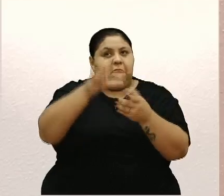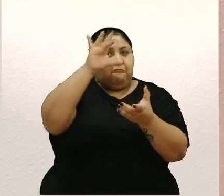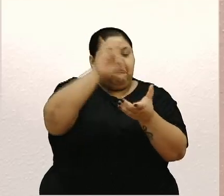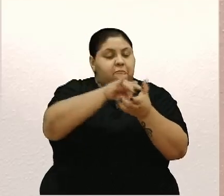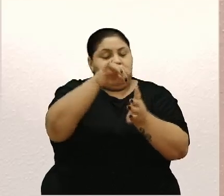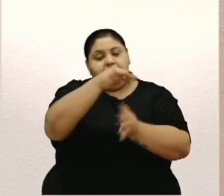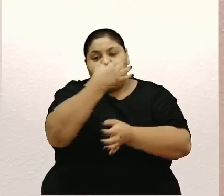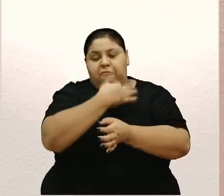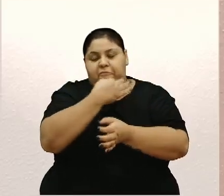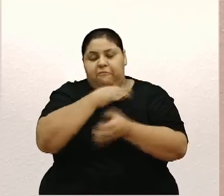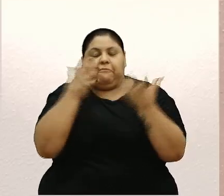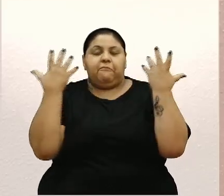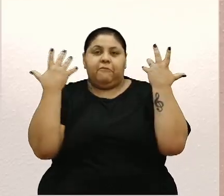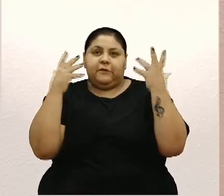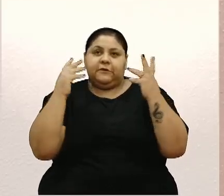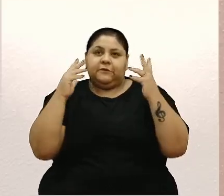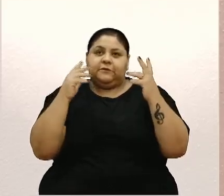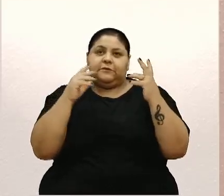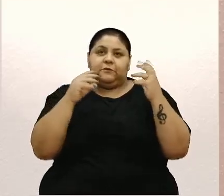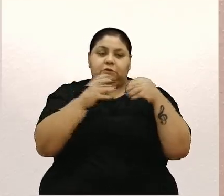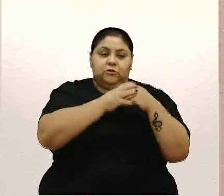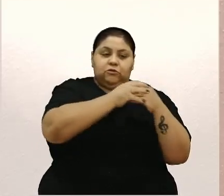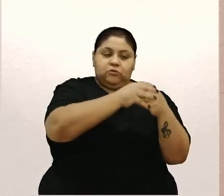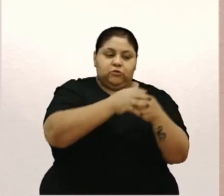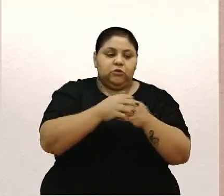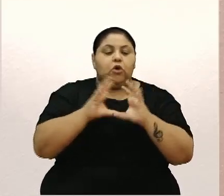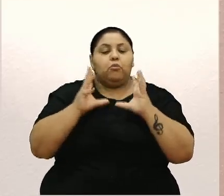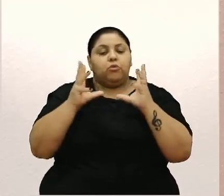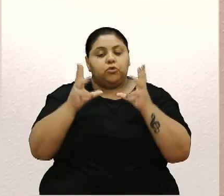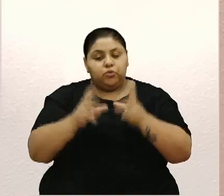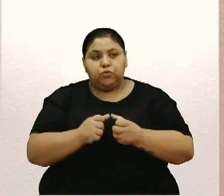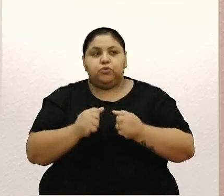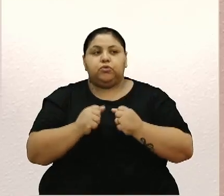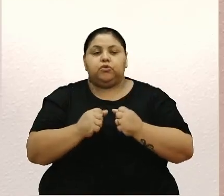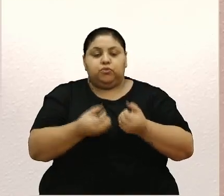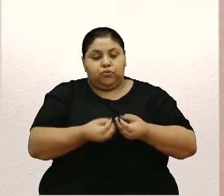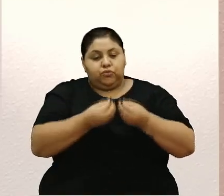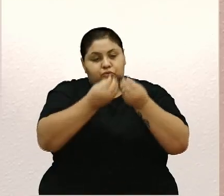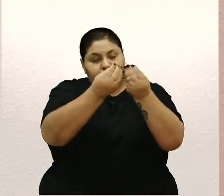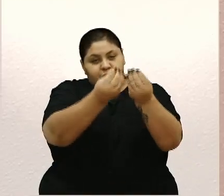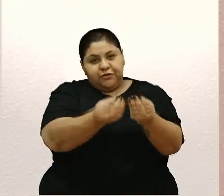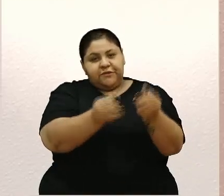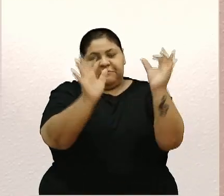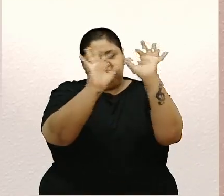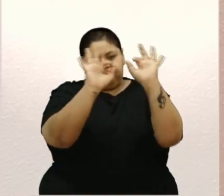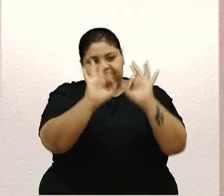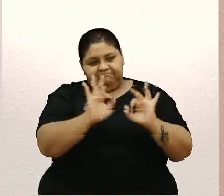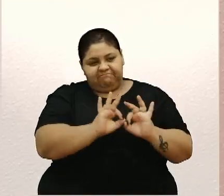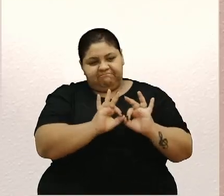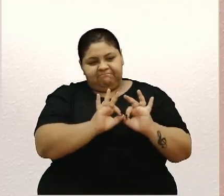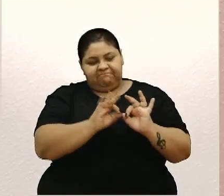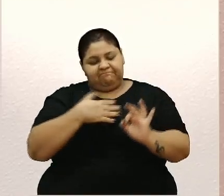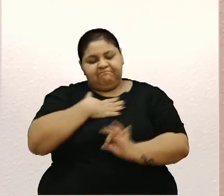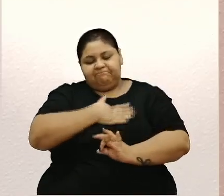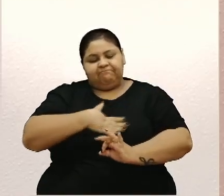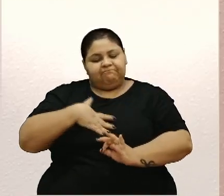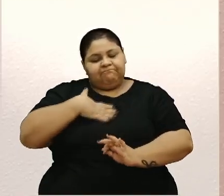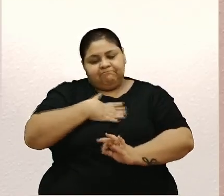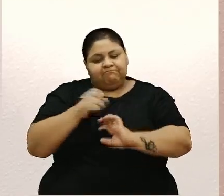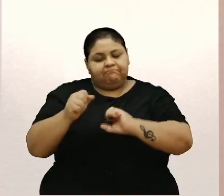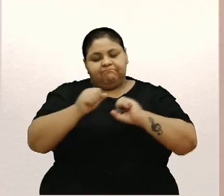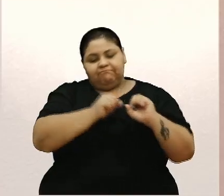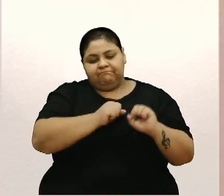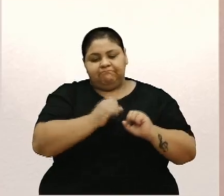eu parabenizo o Veracruz por tudo que tem nos dado de alegria e de satisfação de poder